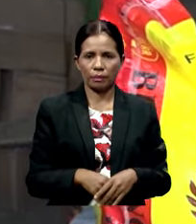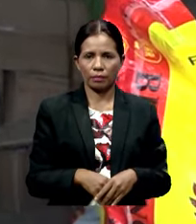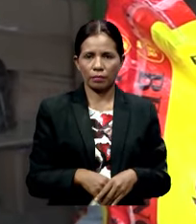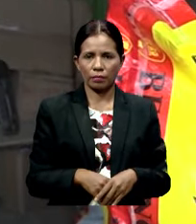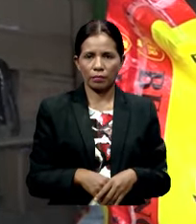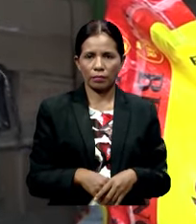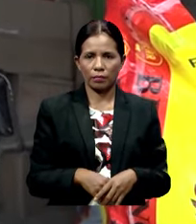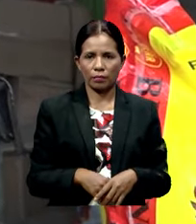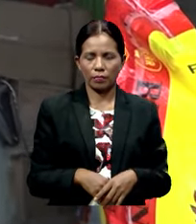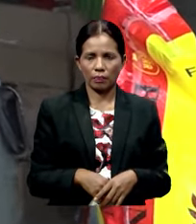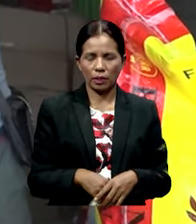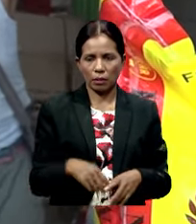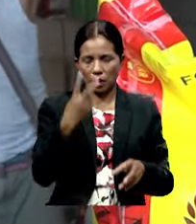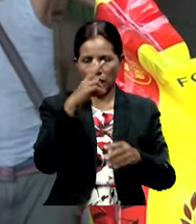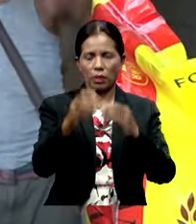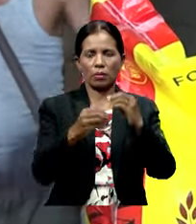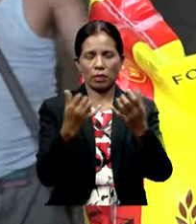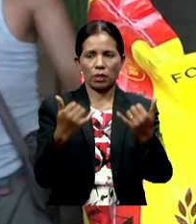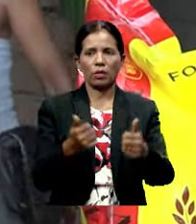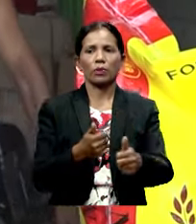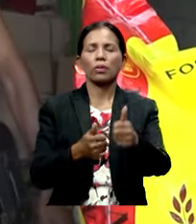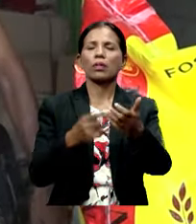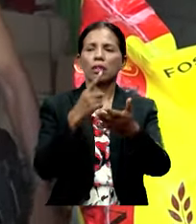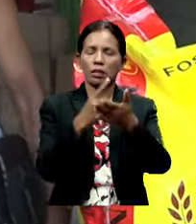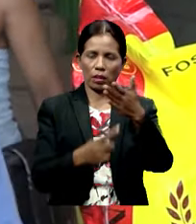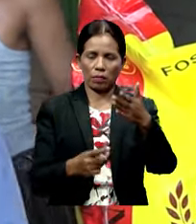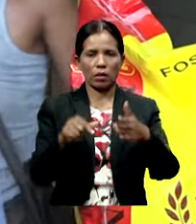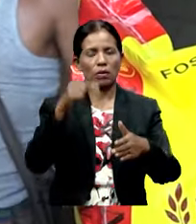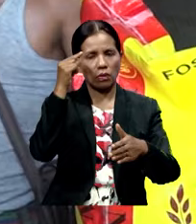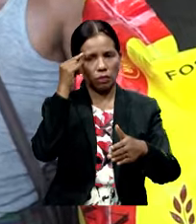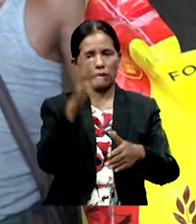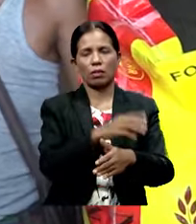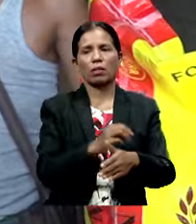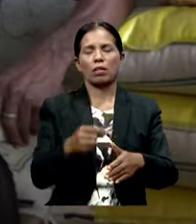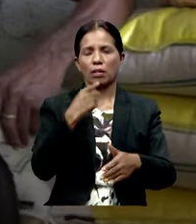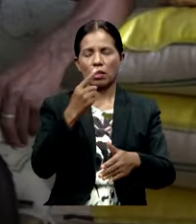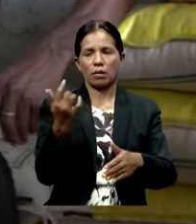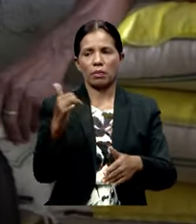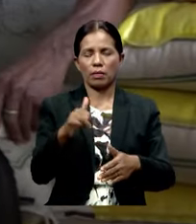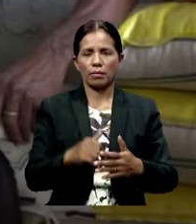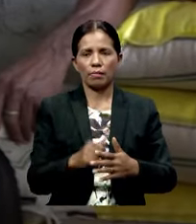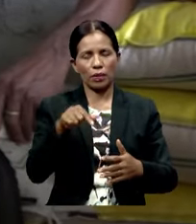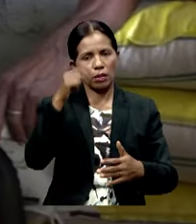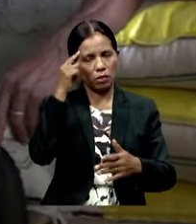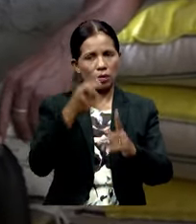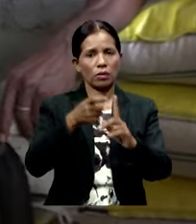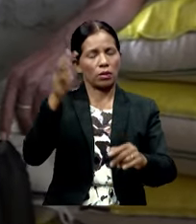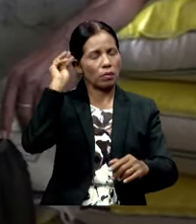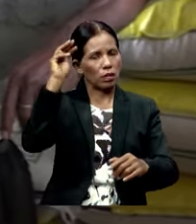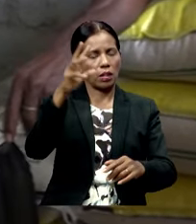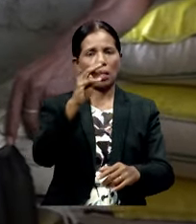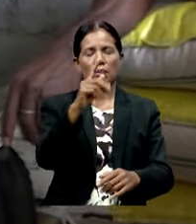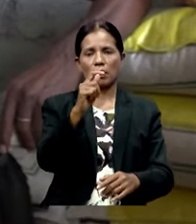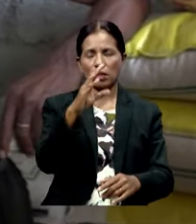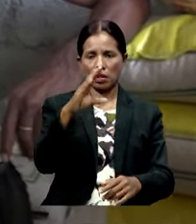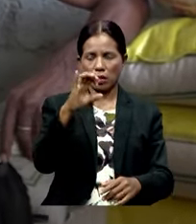bele toma posição ira tu ir duni saira maka governo haruka basira. Governo de Rússia, Ministério do Comércio e Indústria